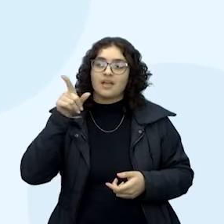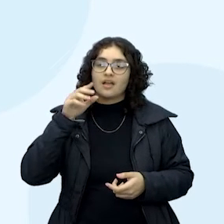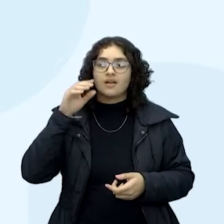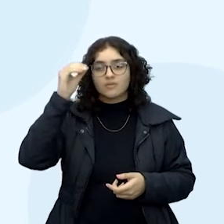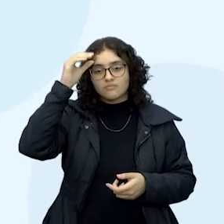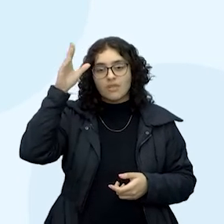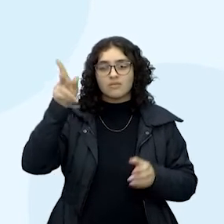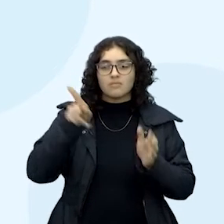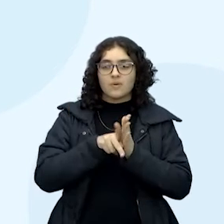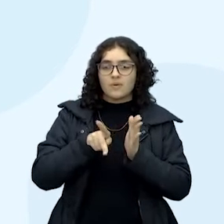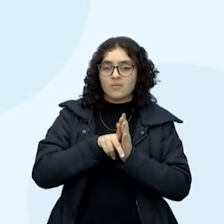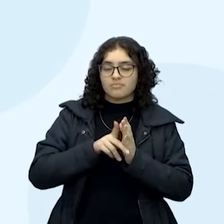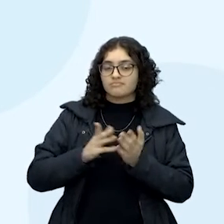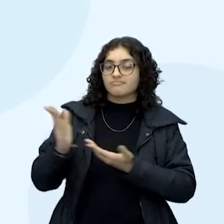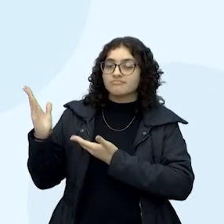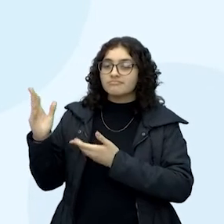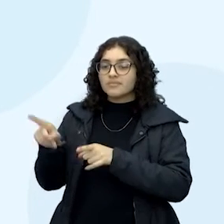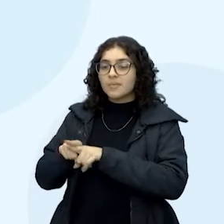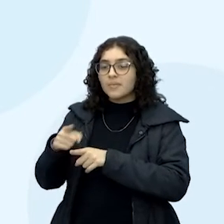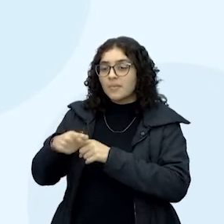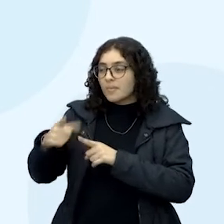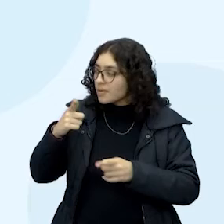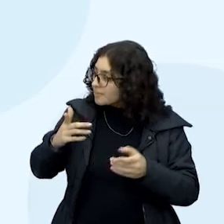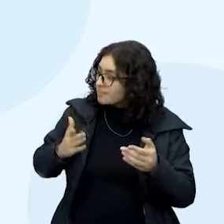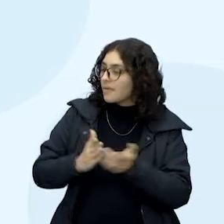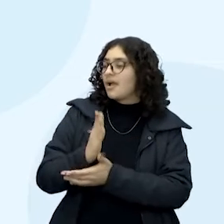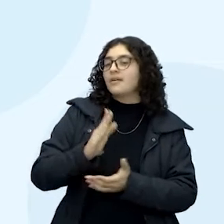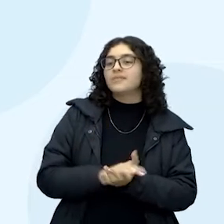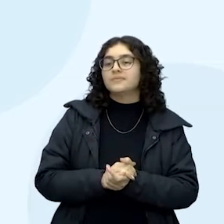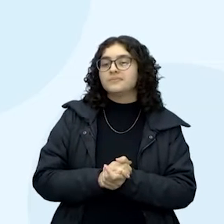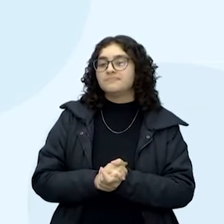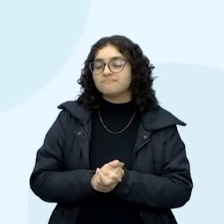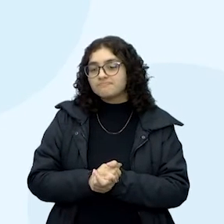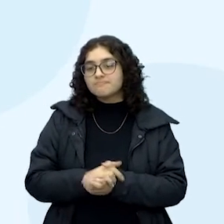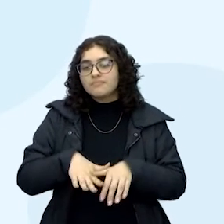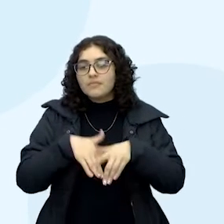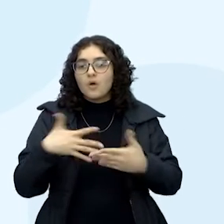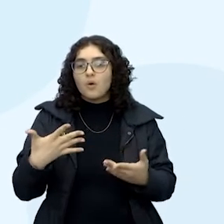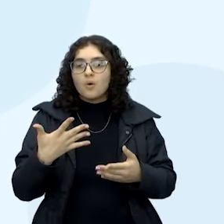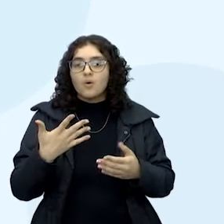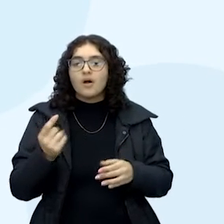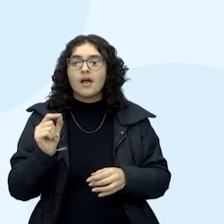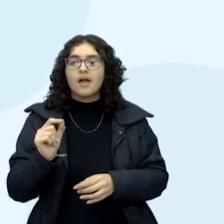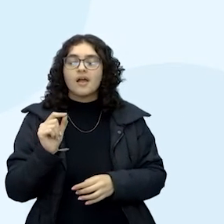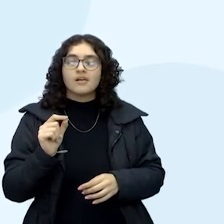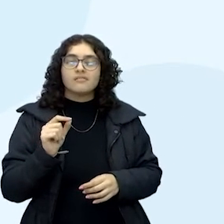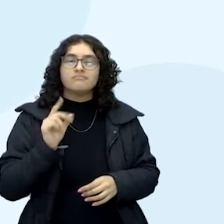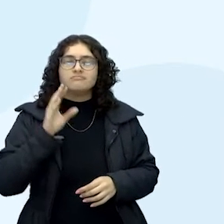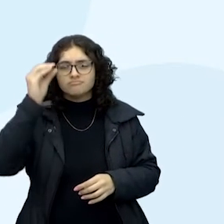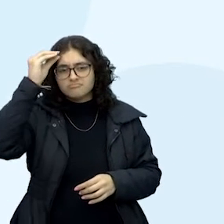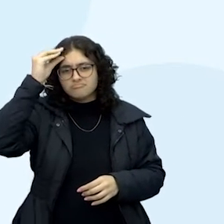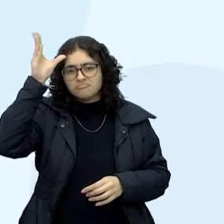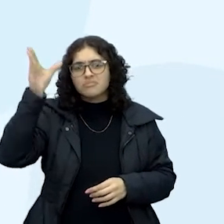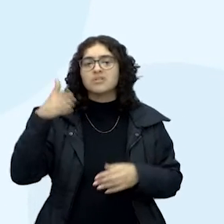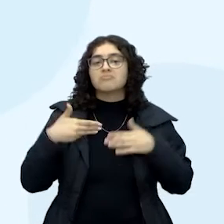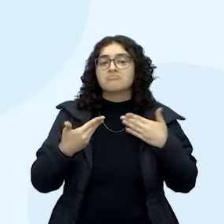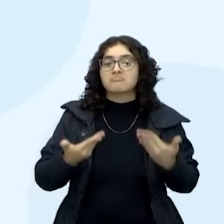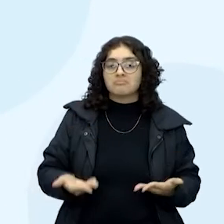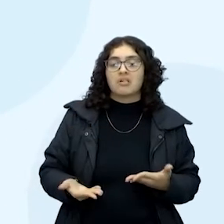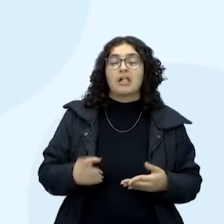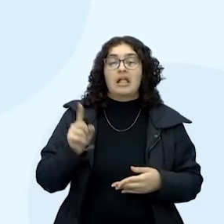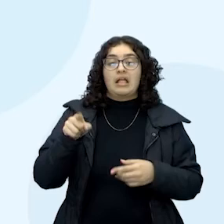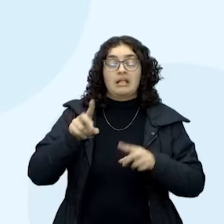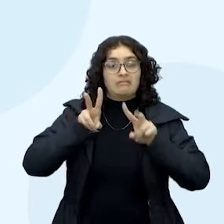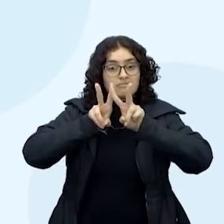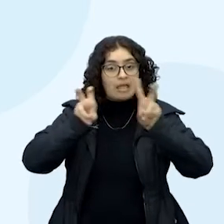e sociais para resolver problemas. E quais são os nossos objetos de conhecimento? São os temas aí que nós